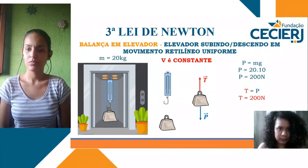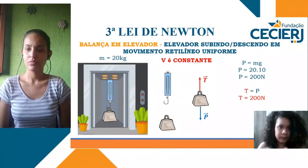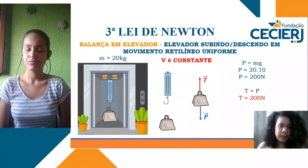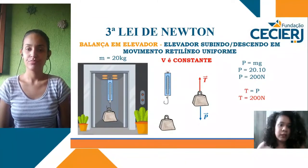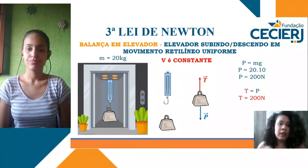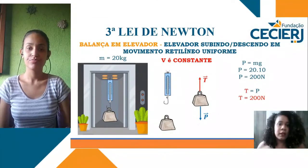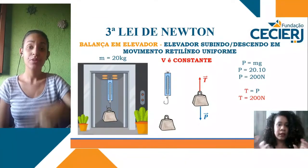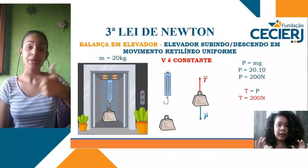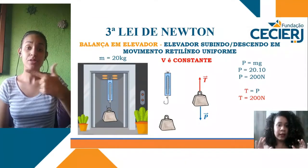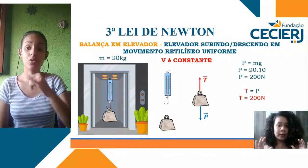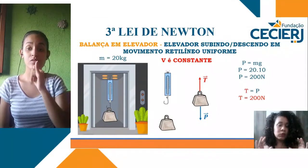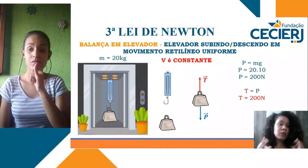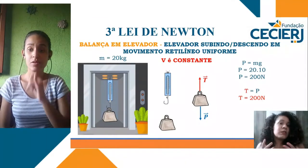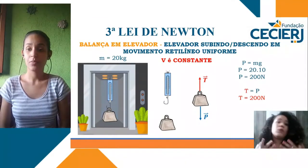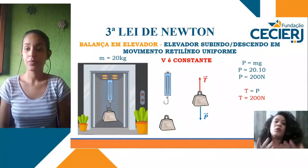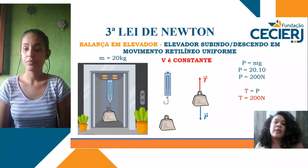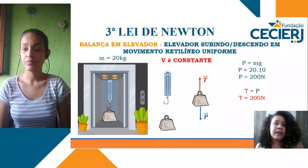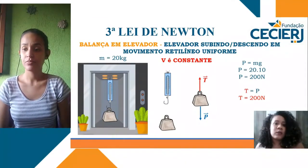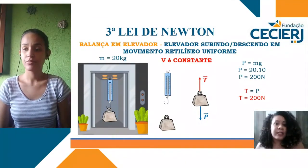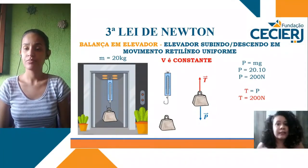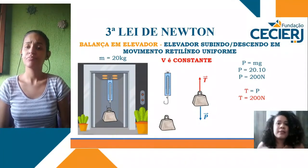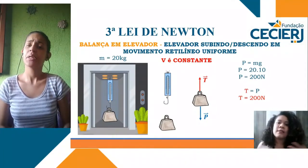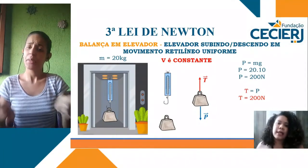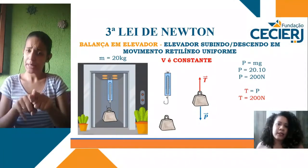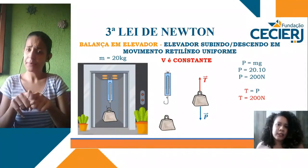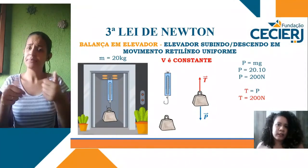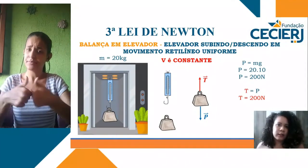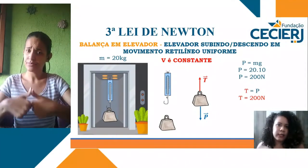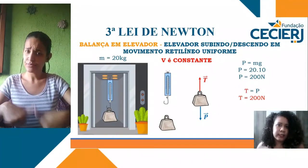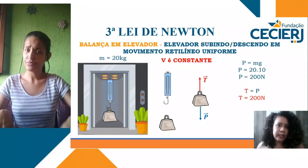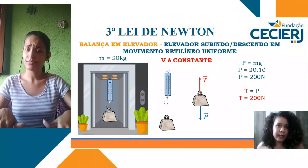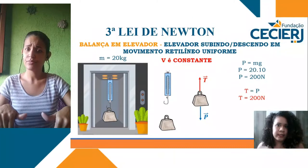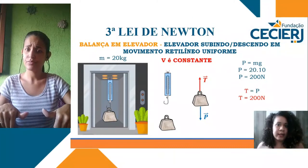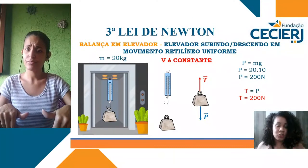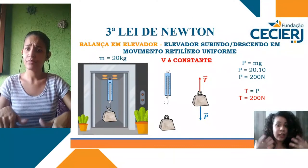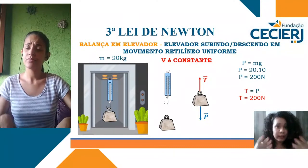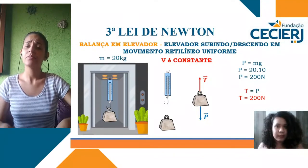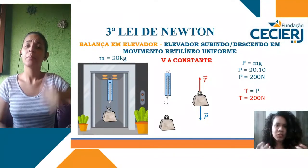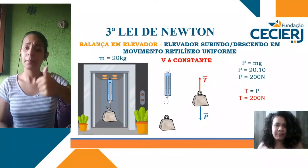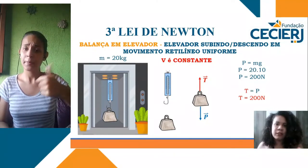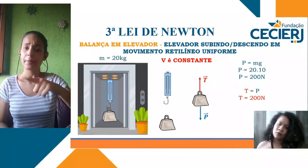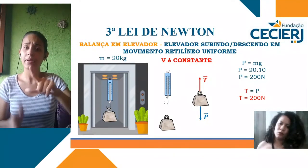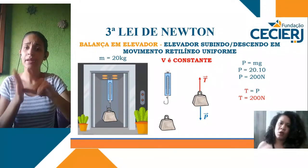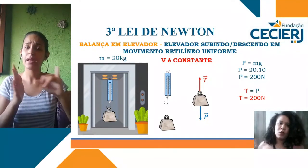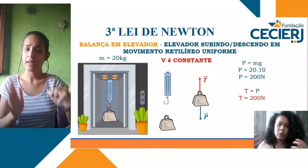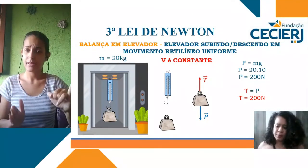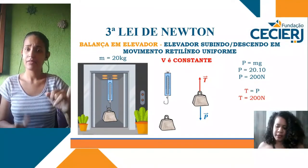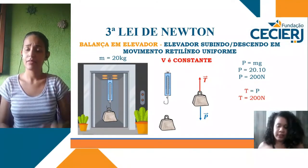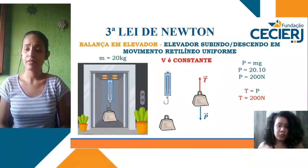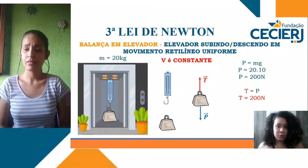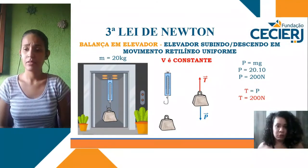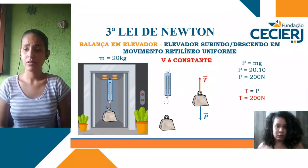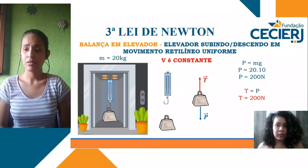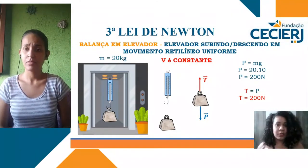Beleza? O nosso segundo caso, ele ainda se encaixa na lei da inércia. A gente ainda está falando sobre a